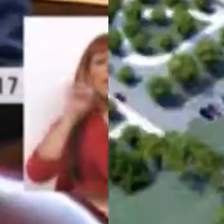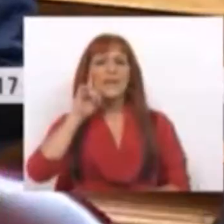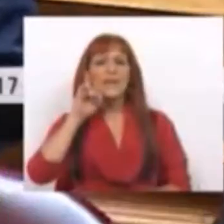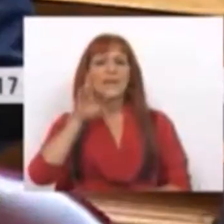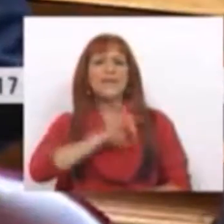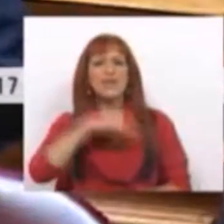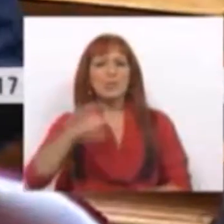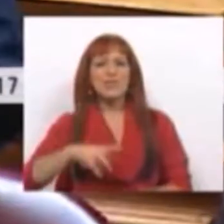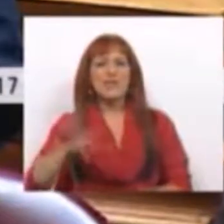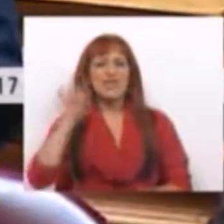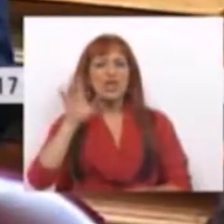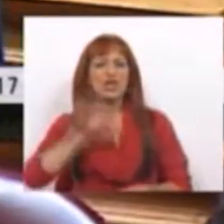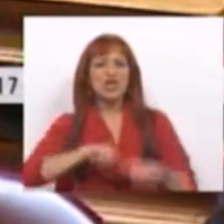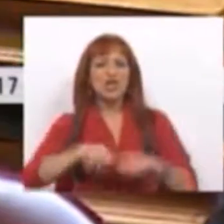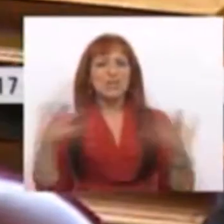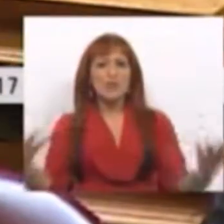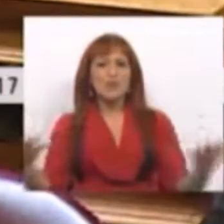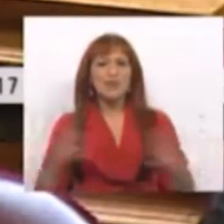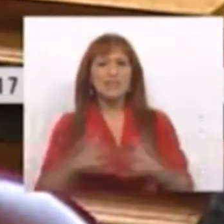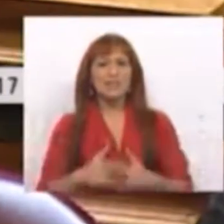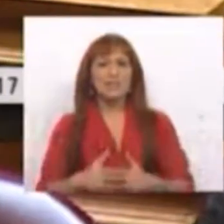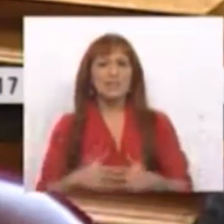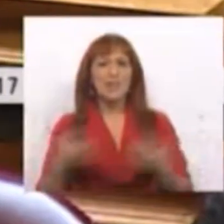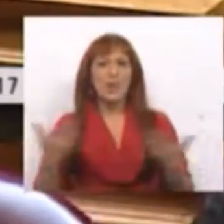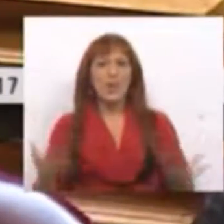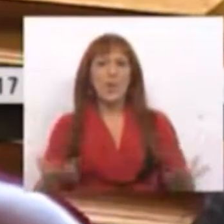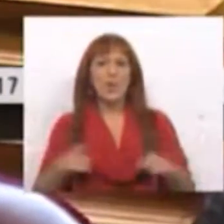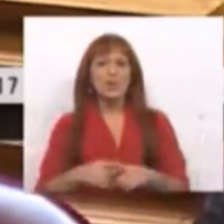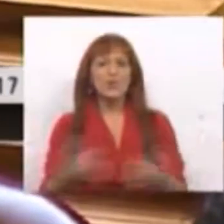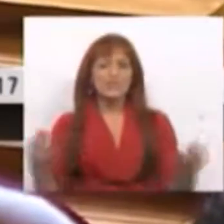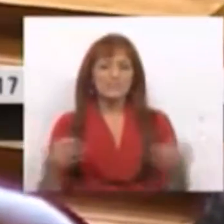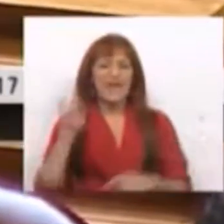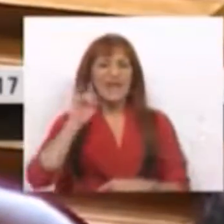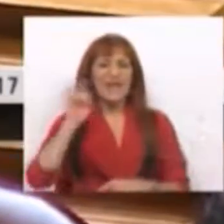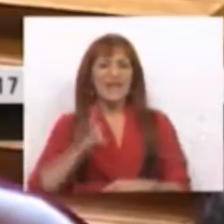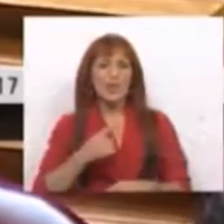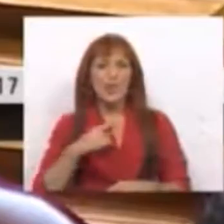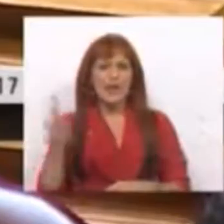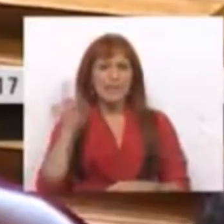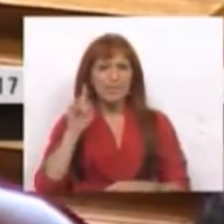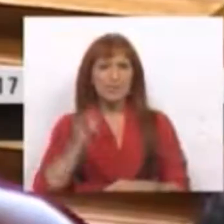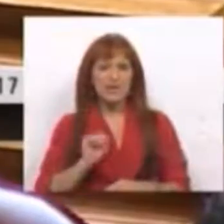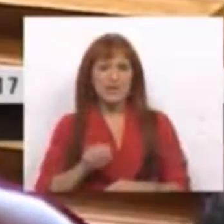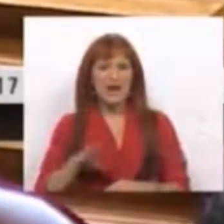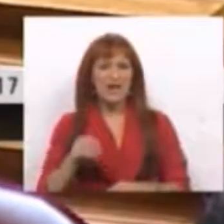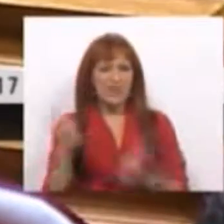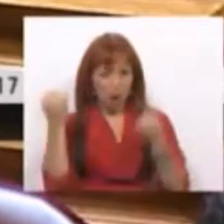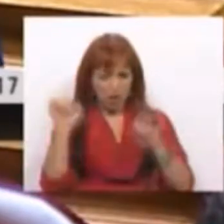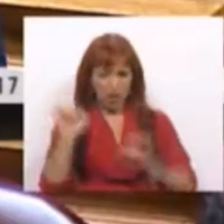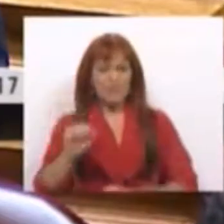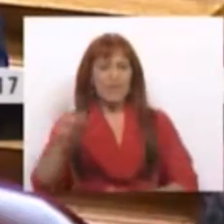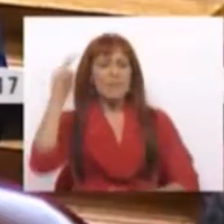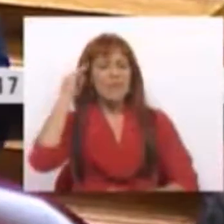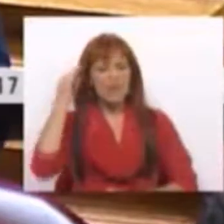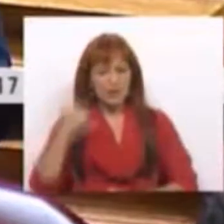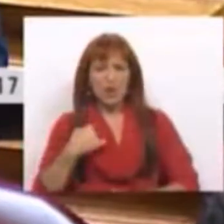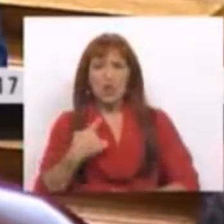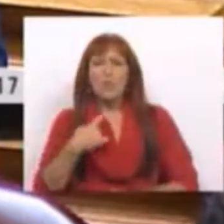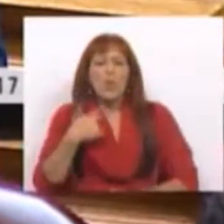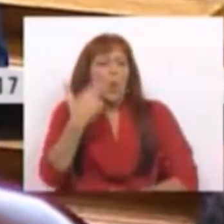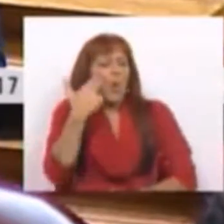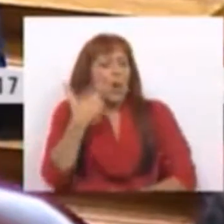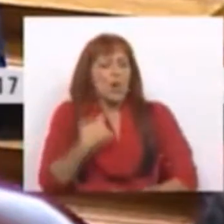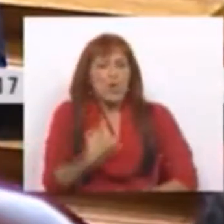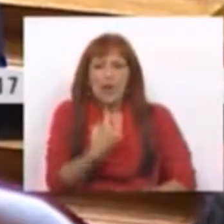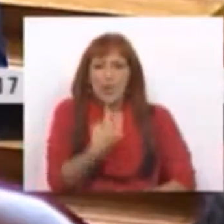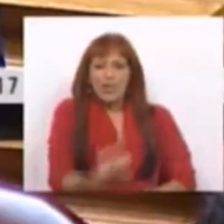Senhor Presidente, Senhoras e Senhores Deputados, hoje é de facto um dia importante para a Região Autónoma da Madeira e tenho muito